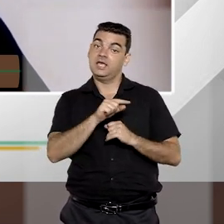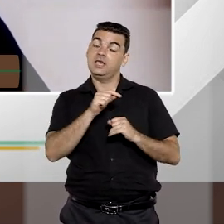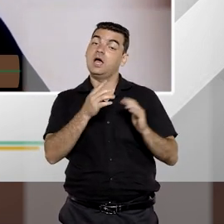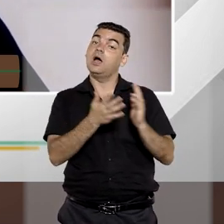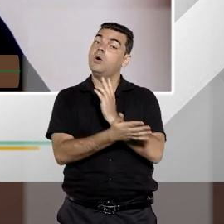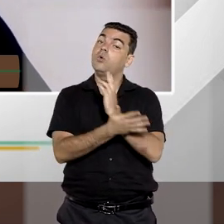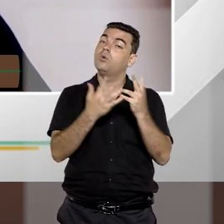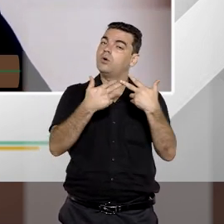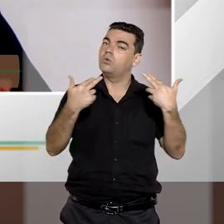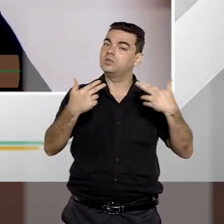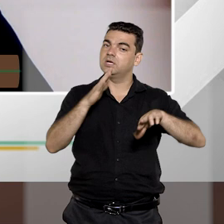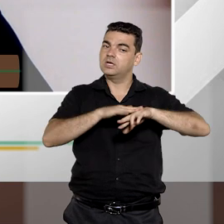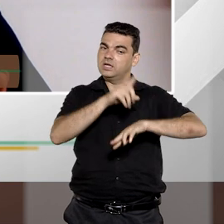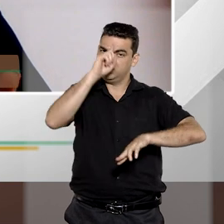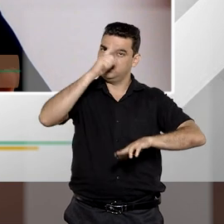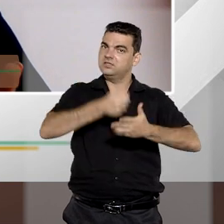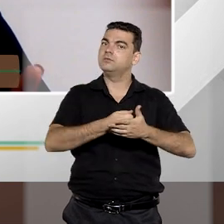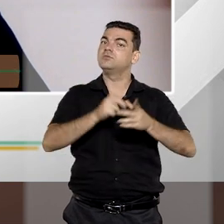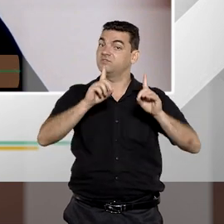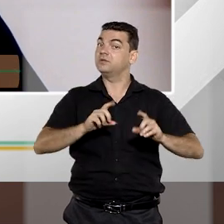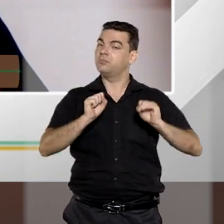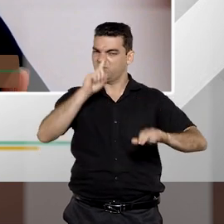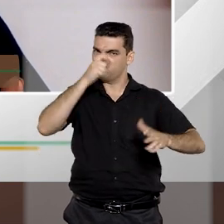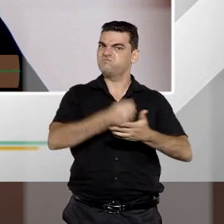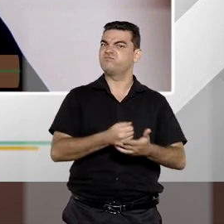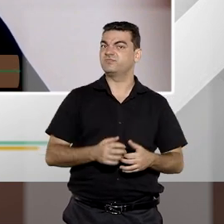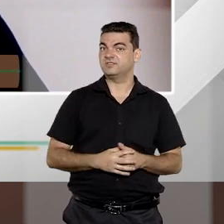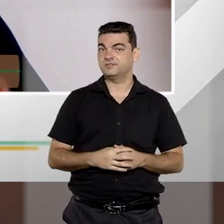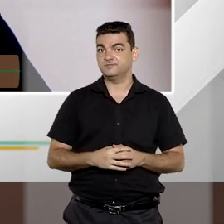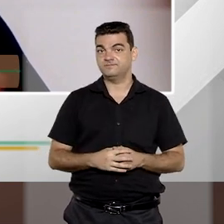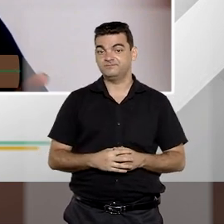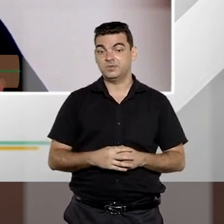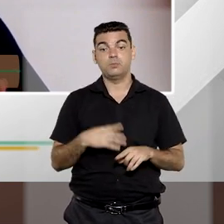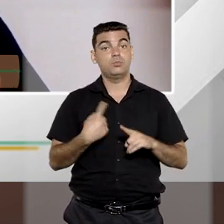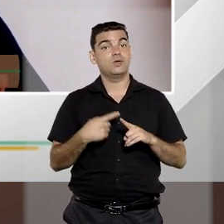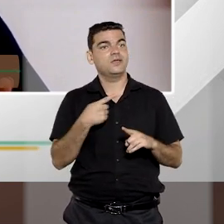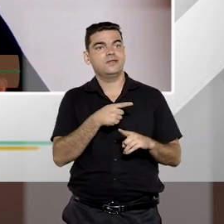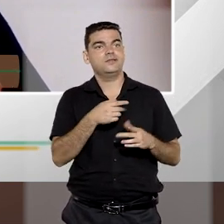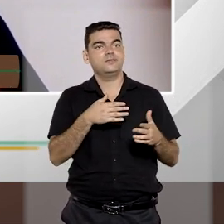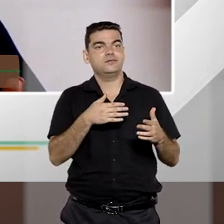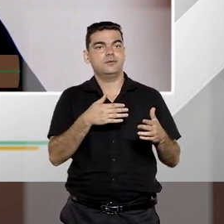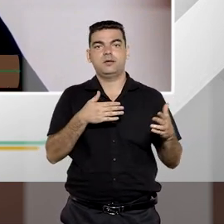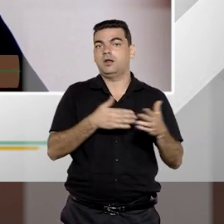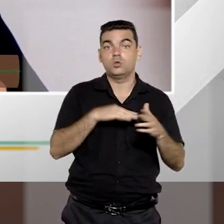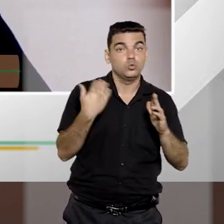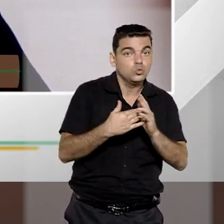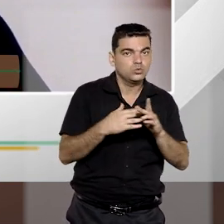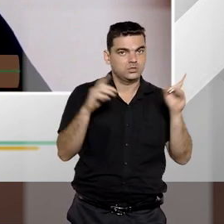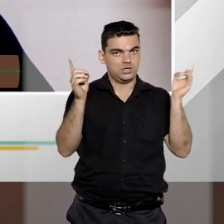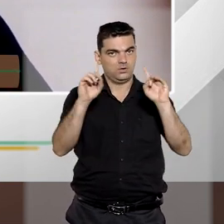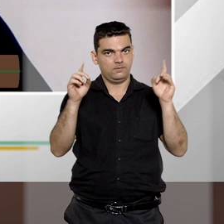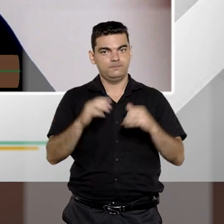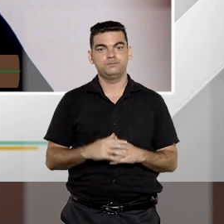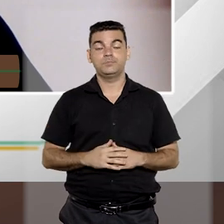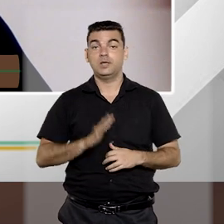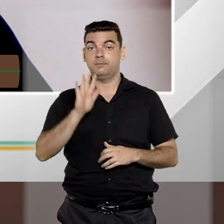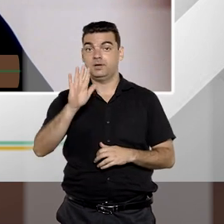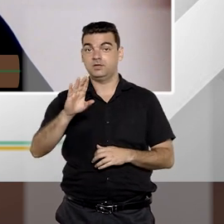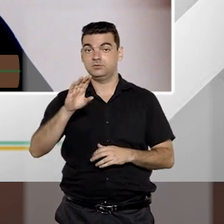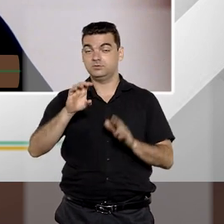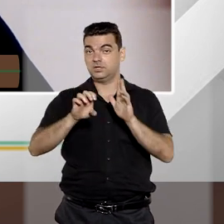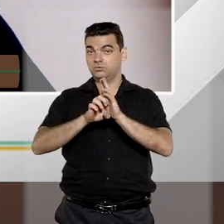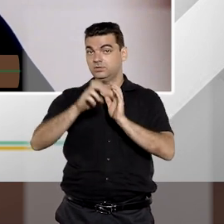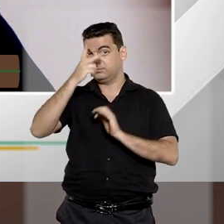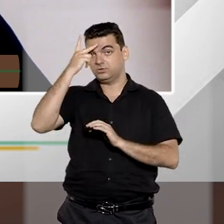exercer alguns atos a que não foi considerado incapaz de exercê-los. Mas, a partir do Estatuto da Pessoa